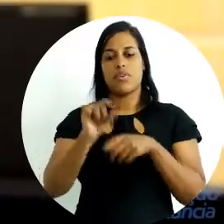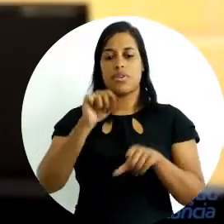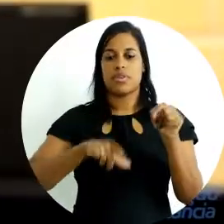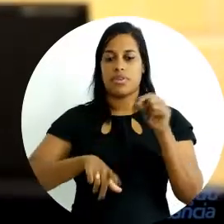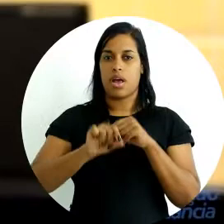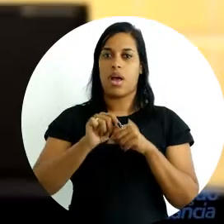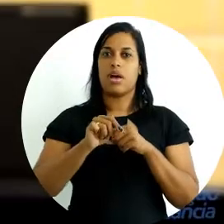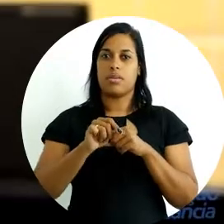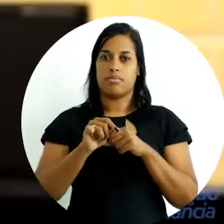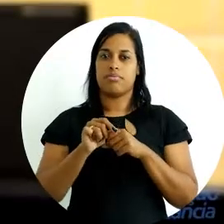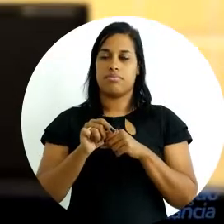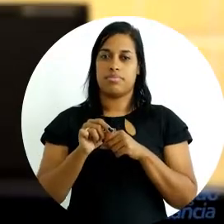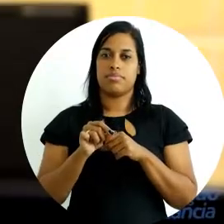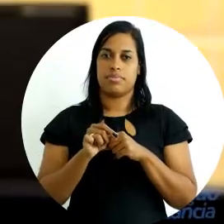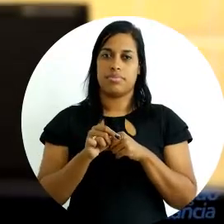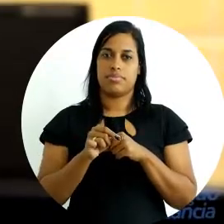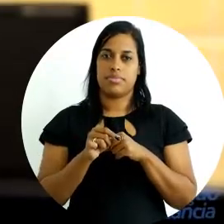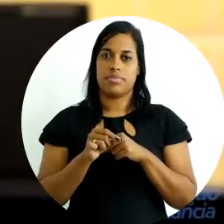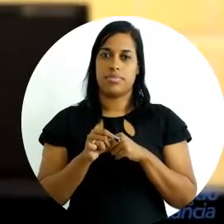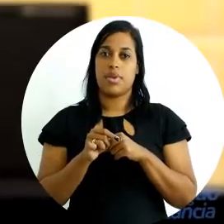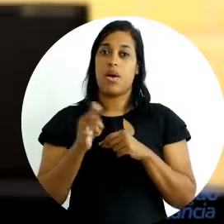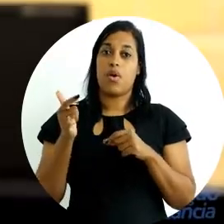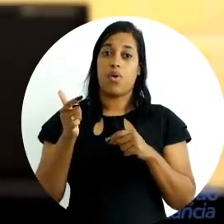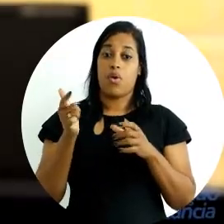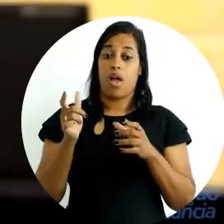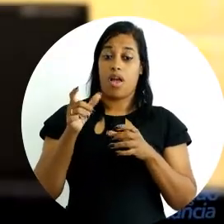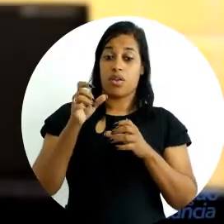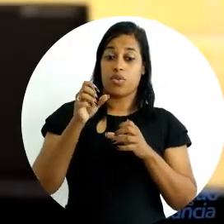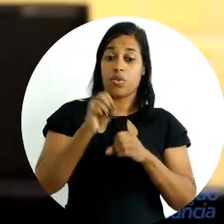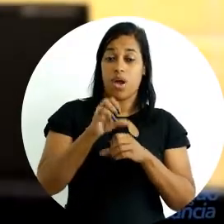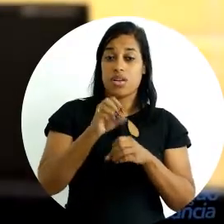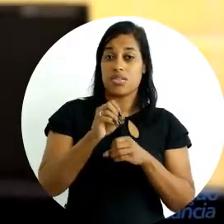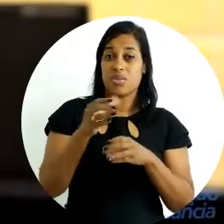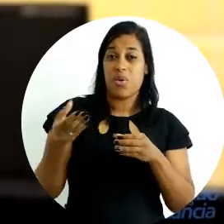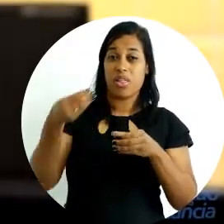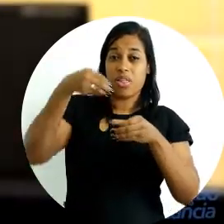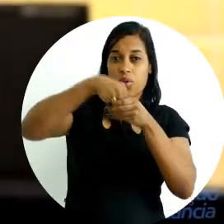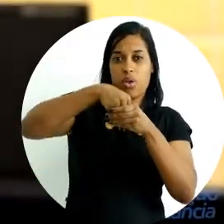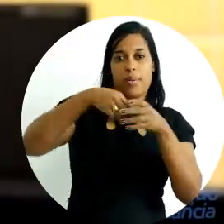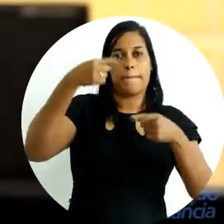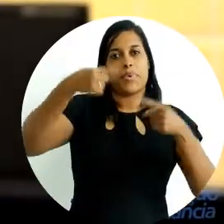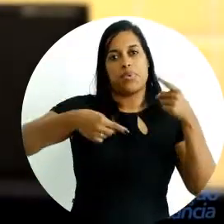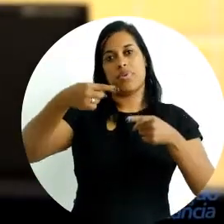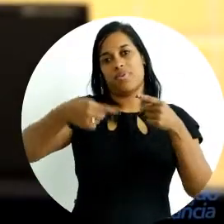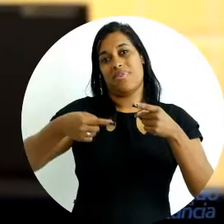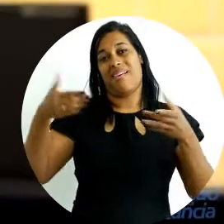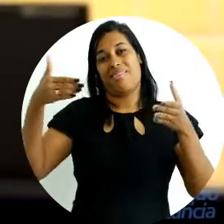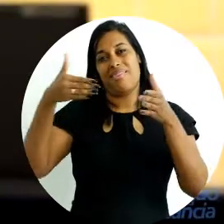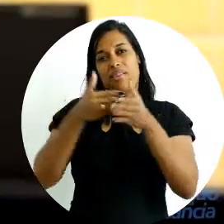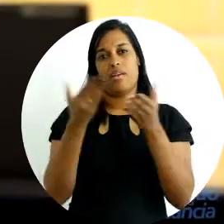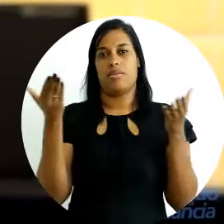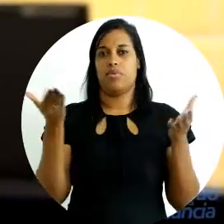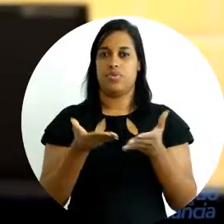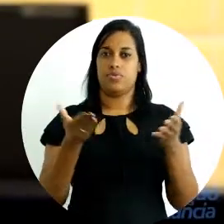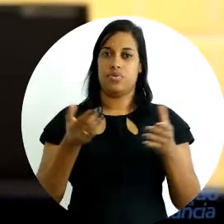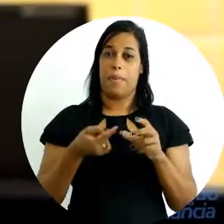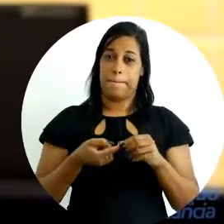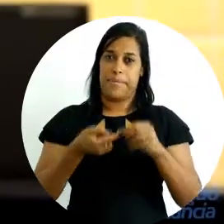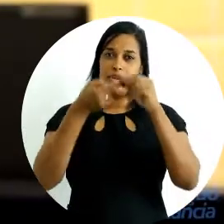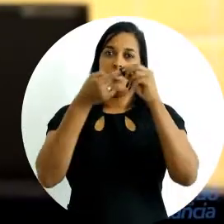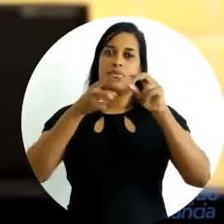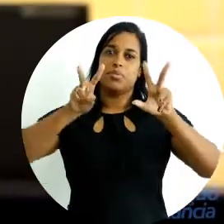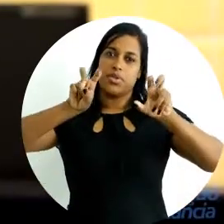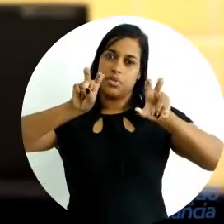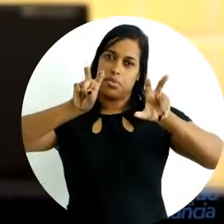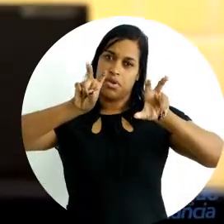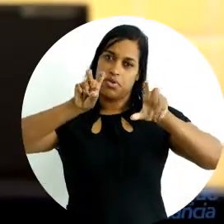ser eleitores colocou a educação no cenário político. Local esse que ela se encontra até hoje como um